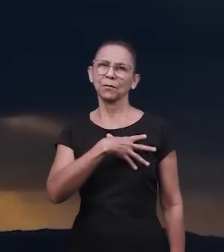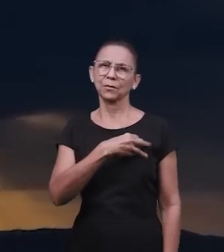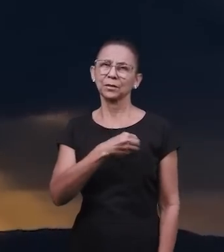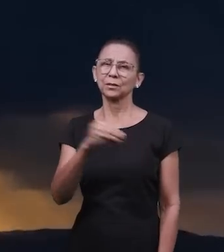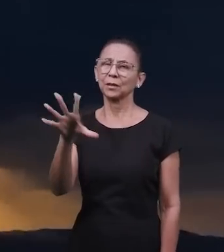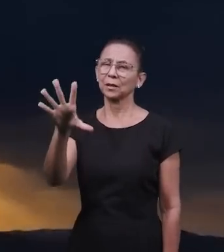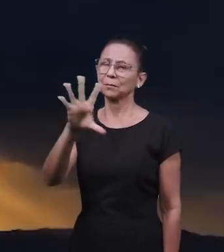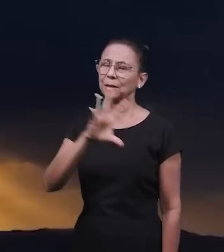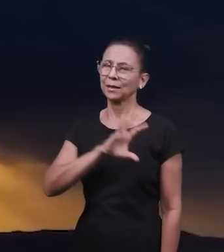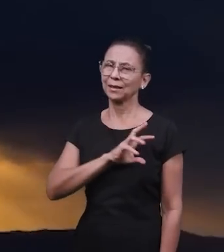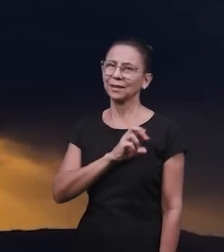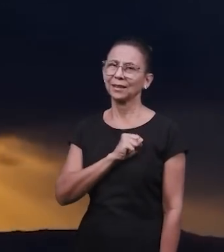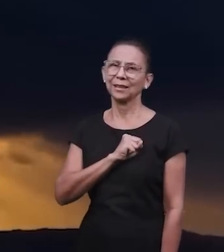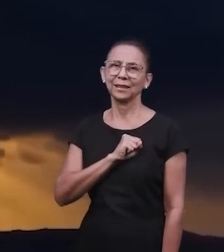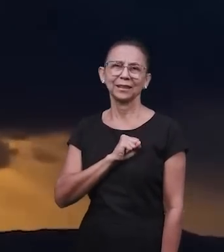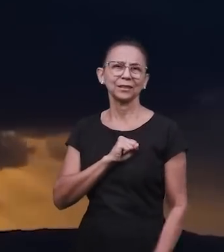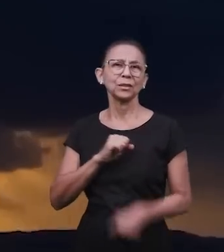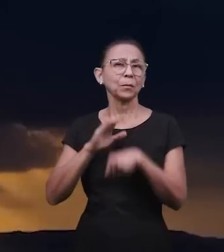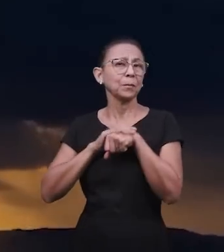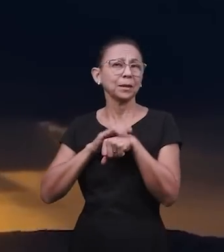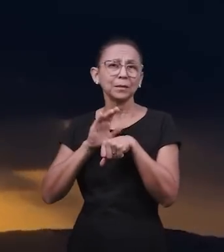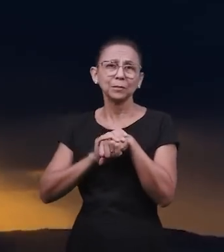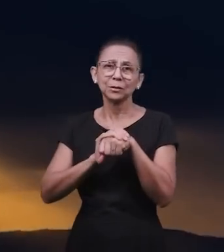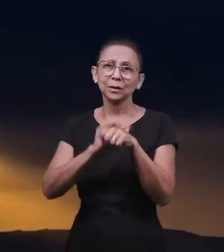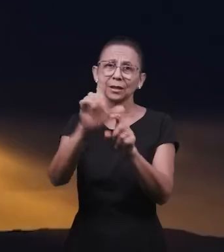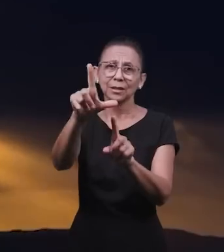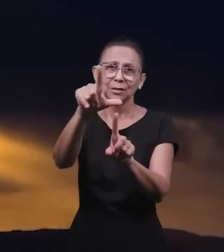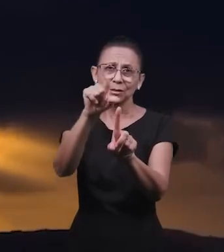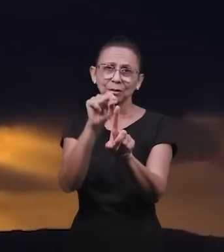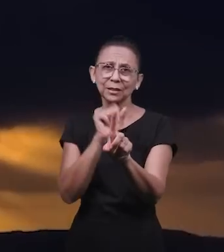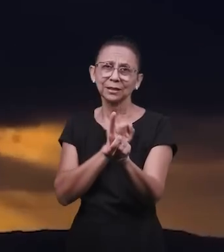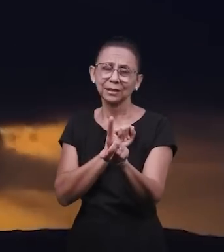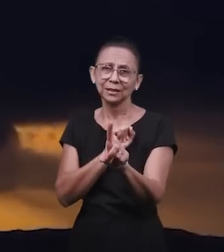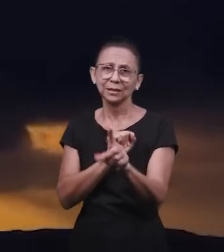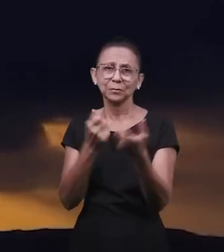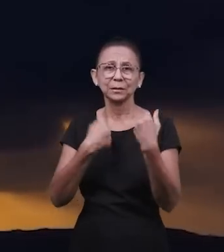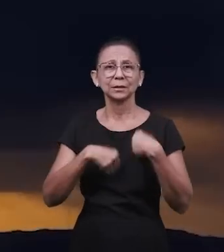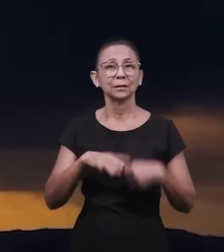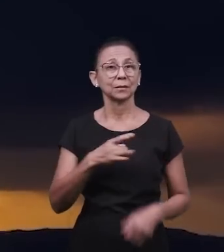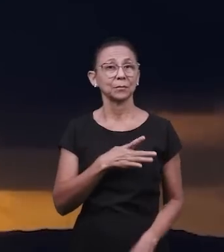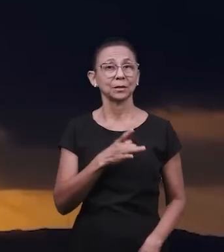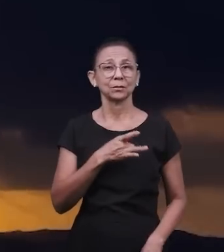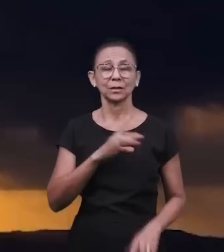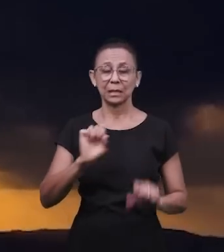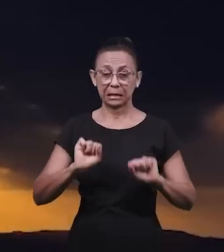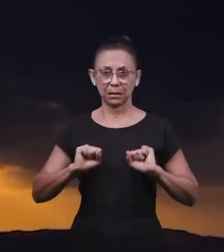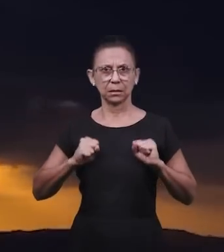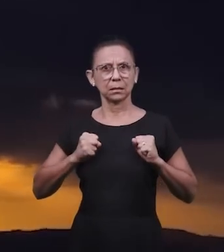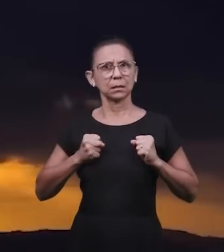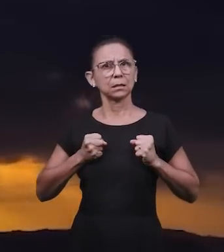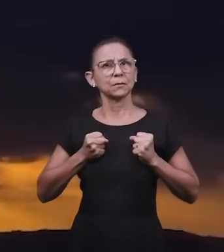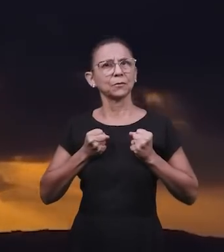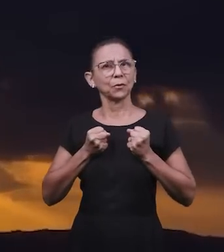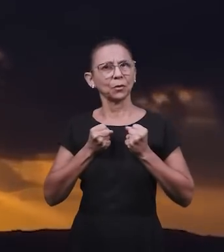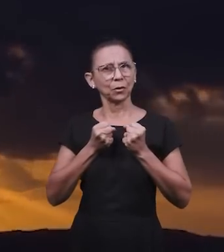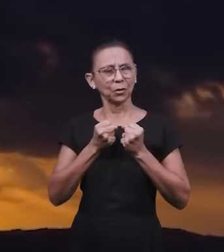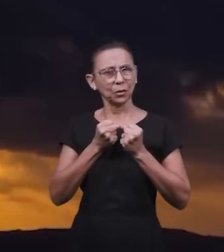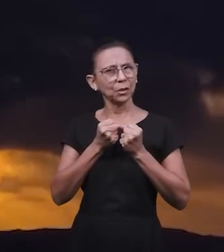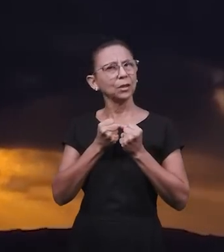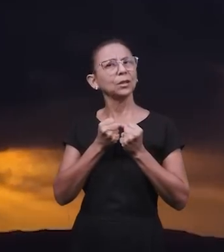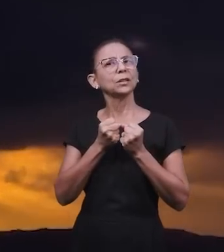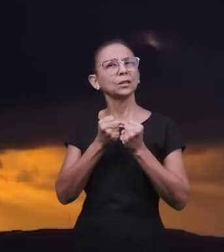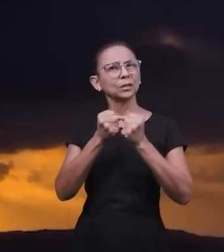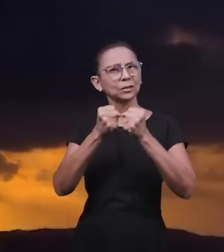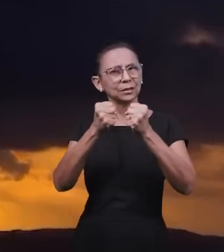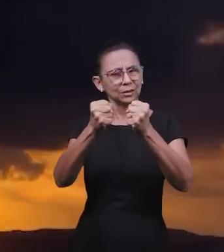Minha mão estendida para ti, por onde quer que